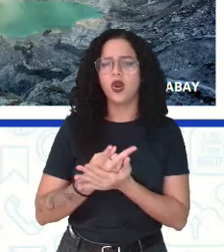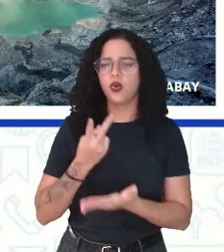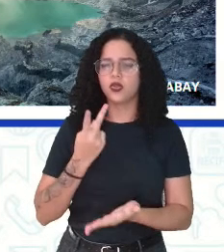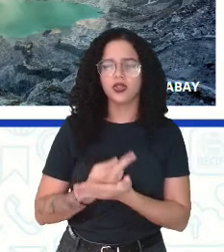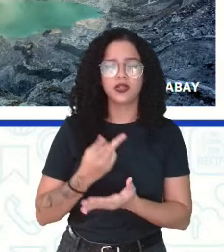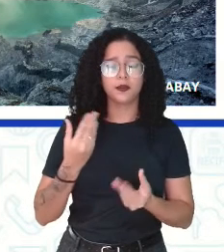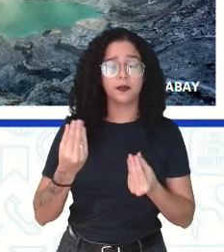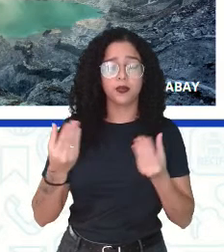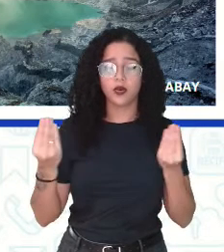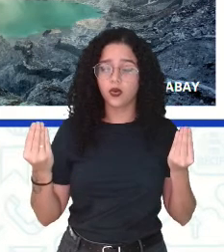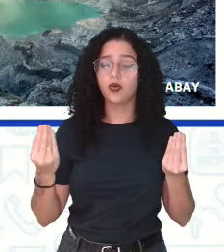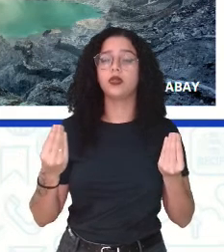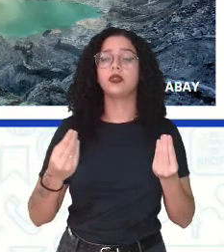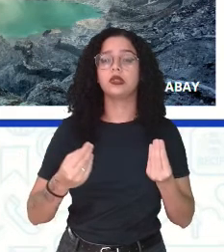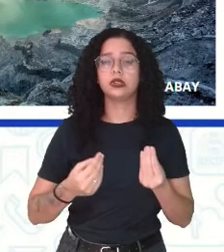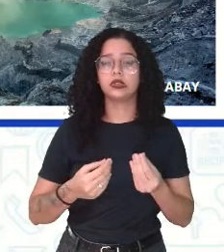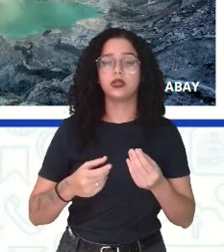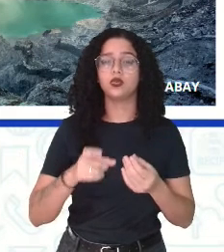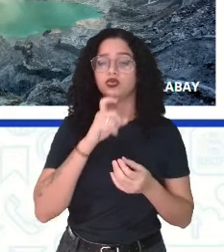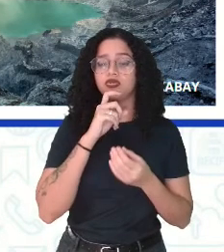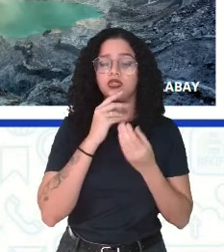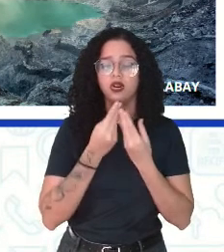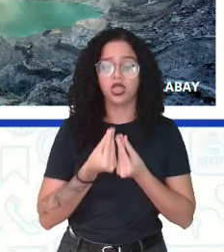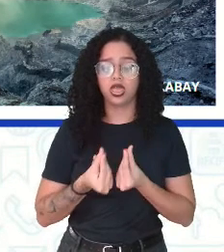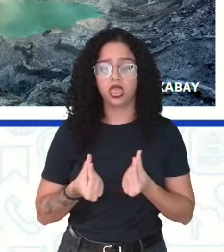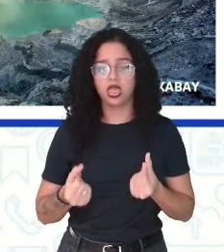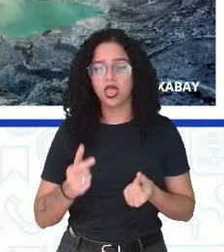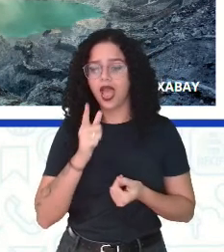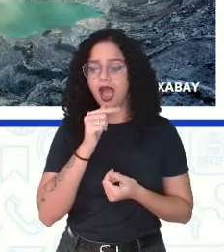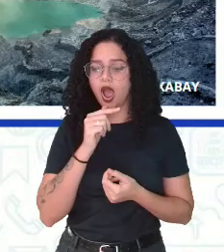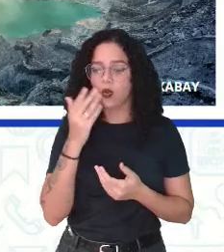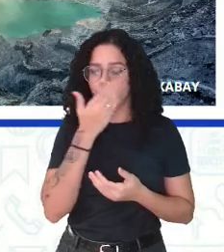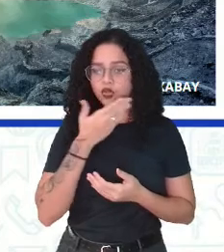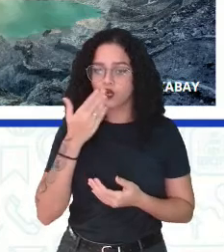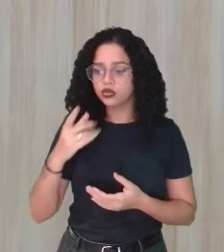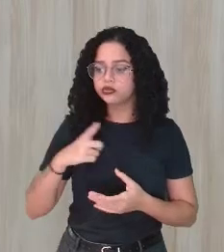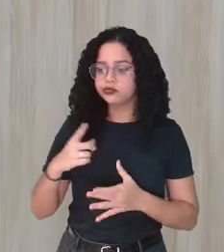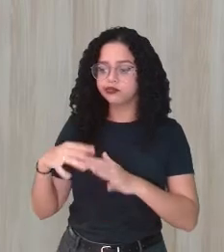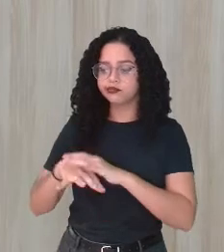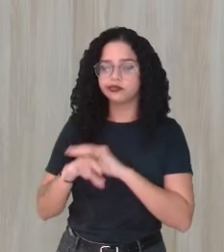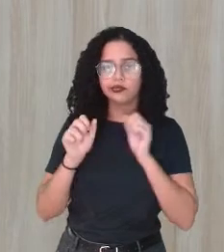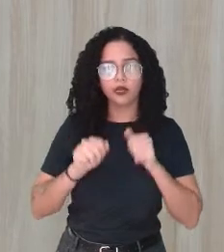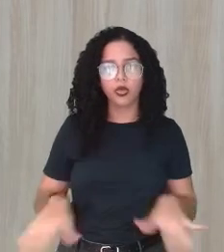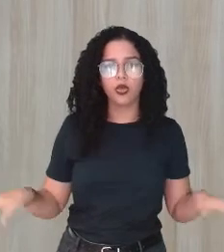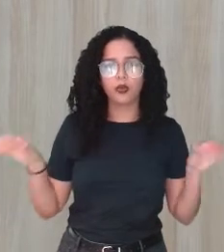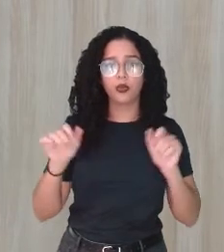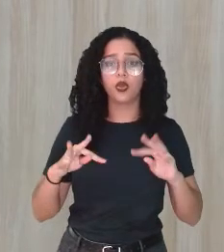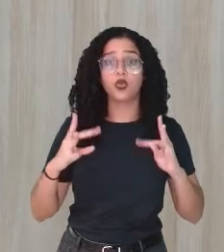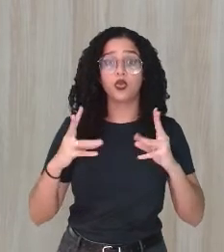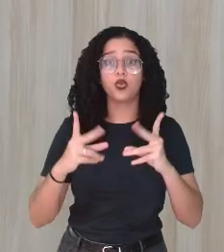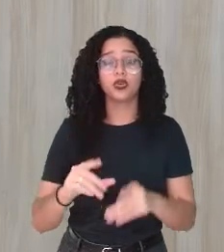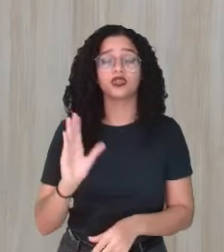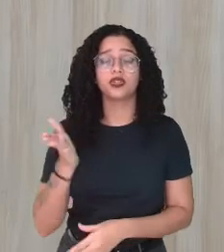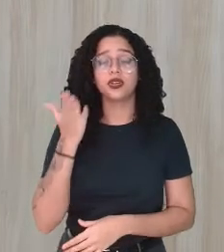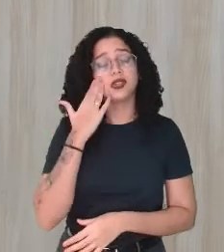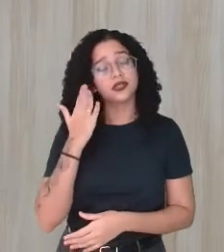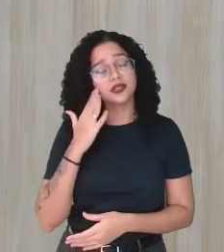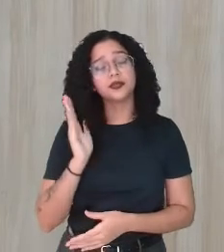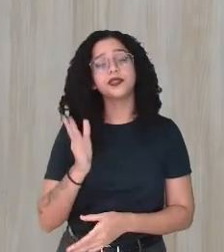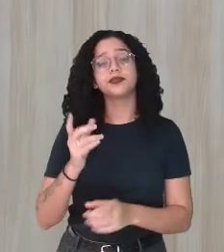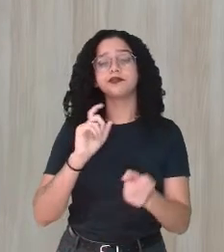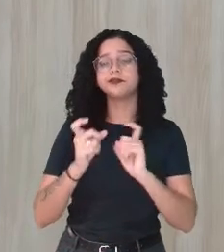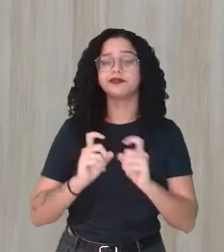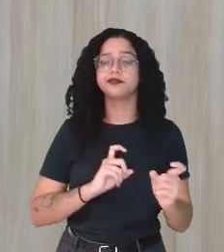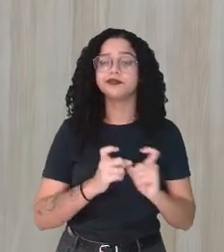né, desse aquecimento global. Então, o gelo derretendo, nossa água doce, né, que está lá armazenada indo embora, tudo isso que a gente já sabe, que a gente já